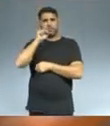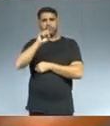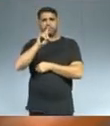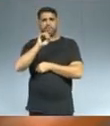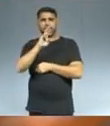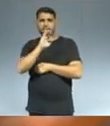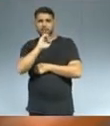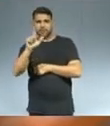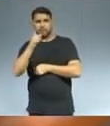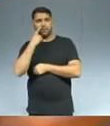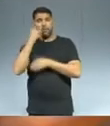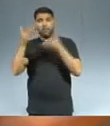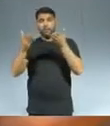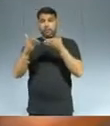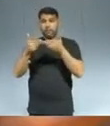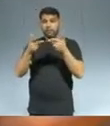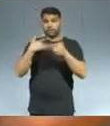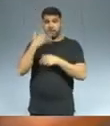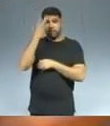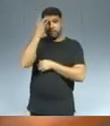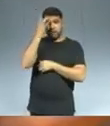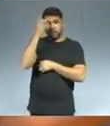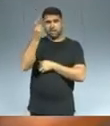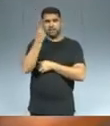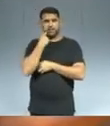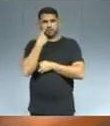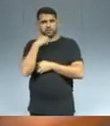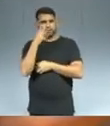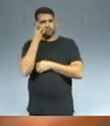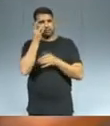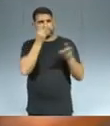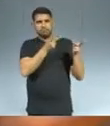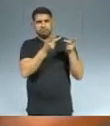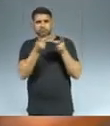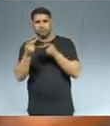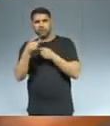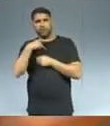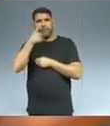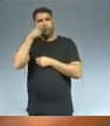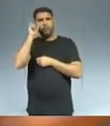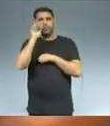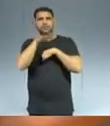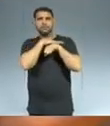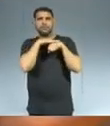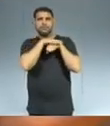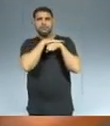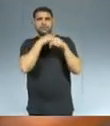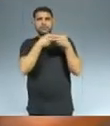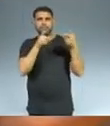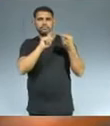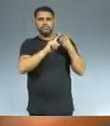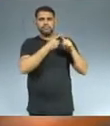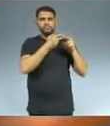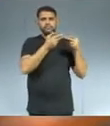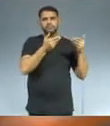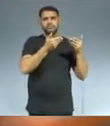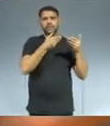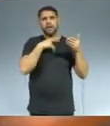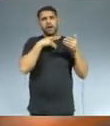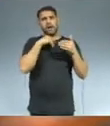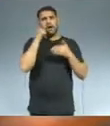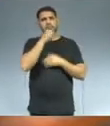ocidental hoje E aí sexta-feira né então nós Ainda Ontem conversamos e